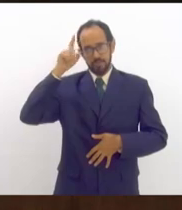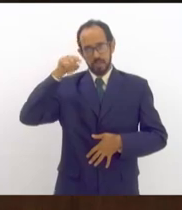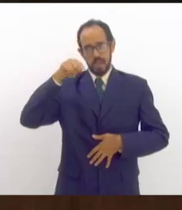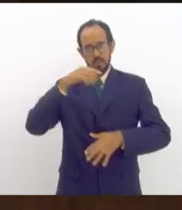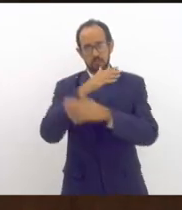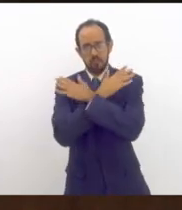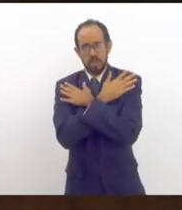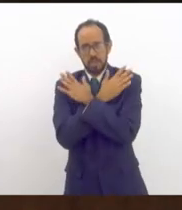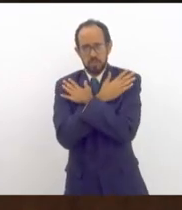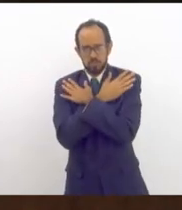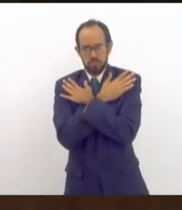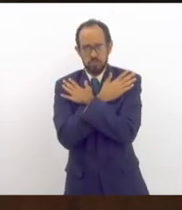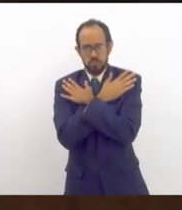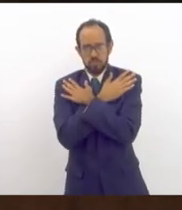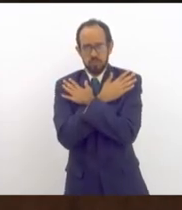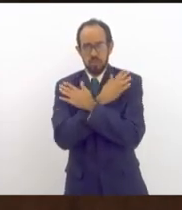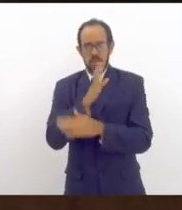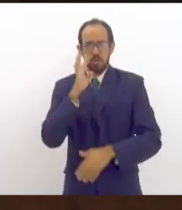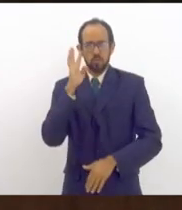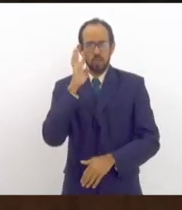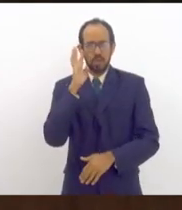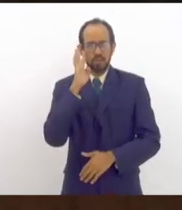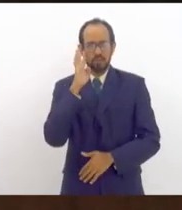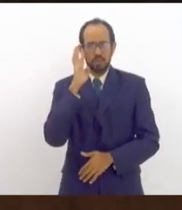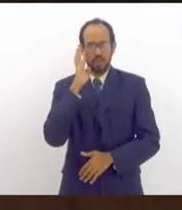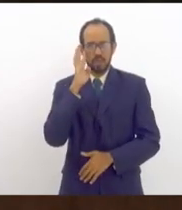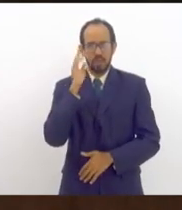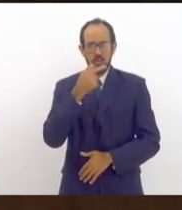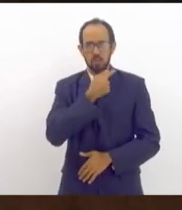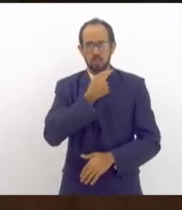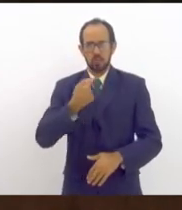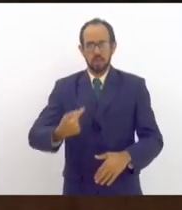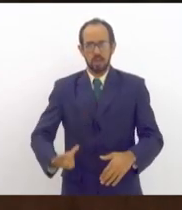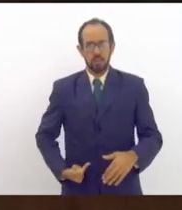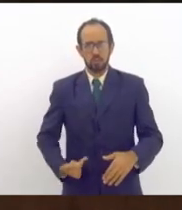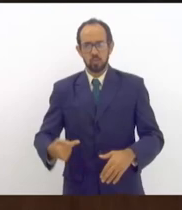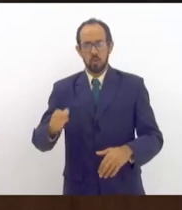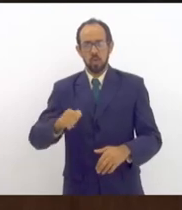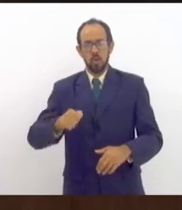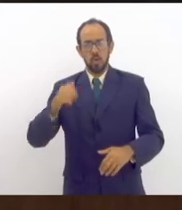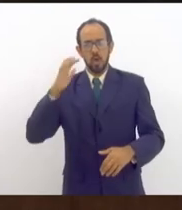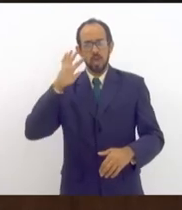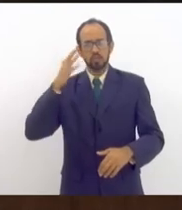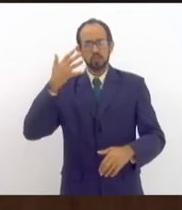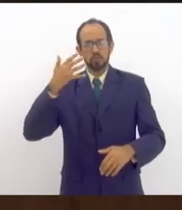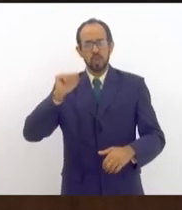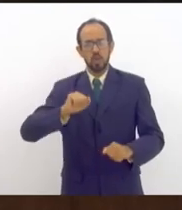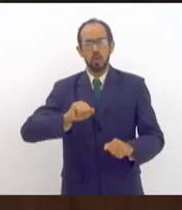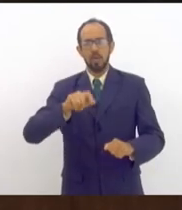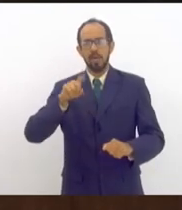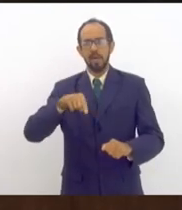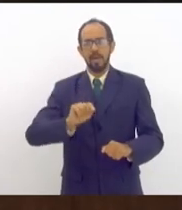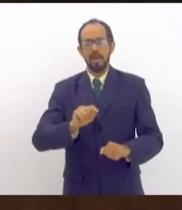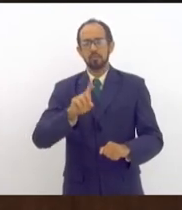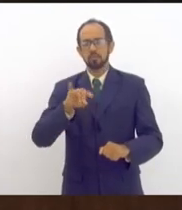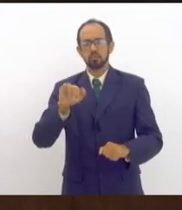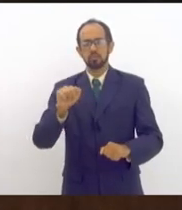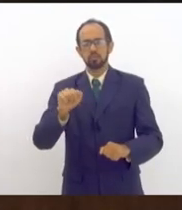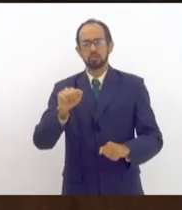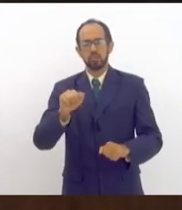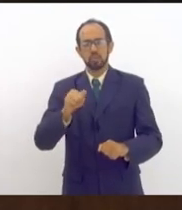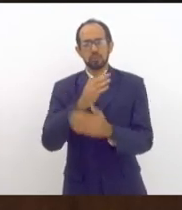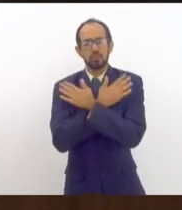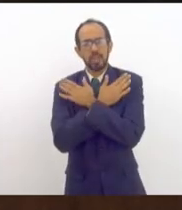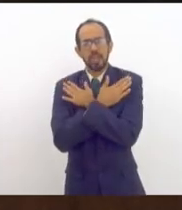feriado quarta-feira o governador incidiu um ponto facultativo em dago